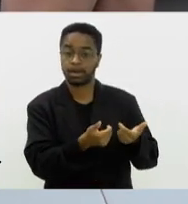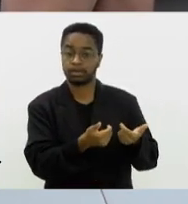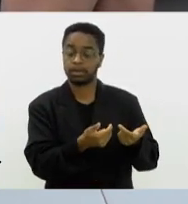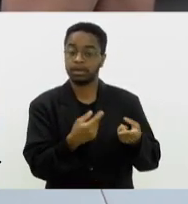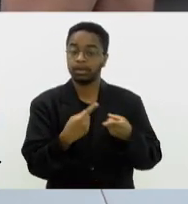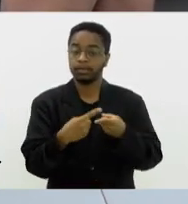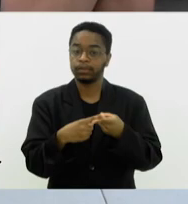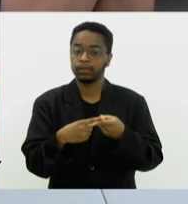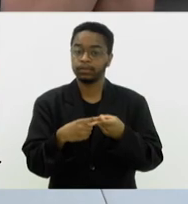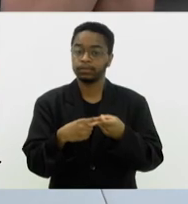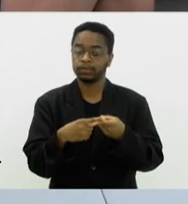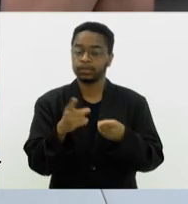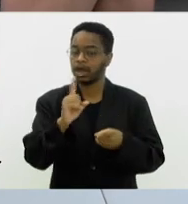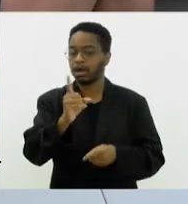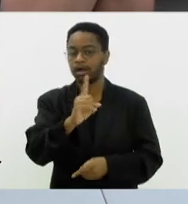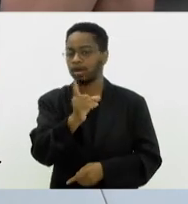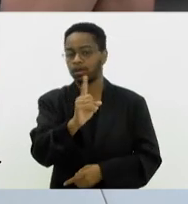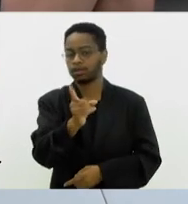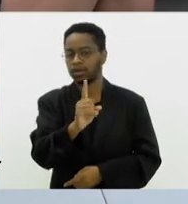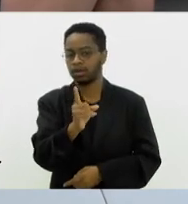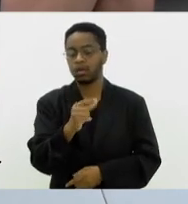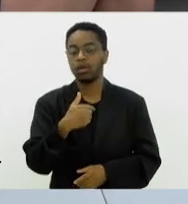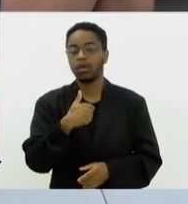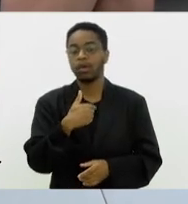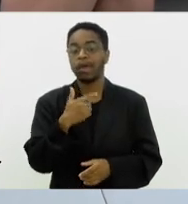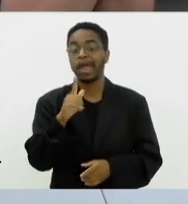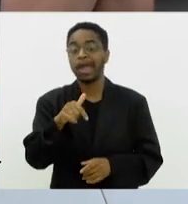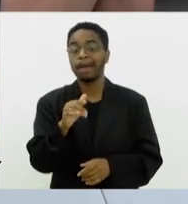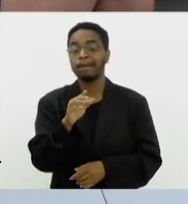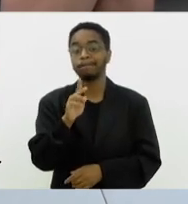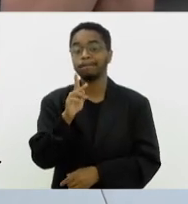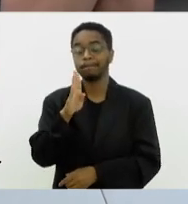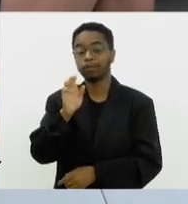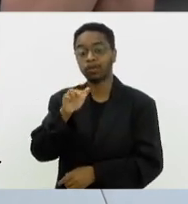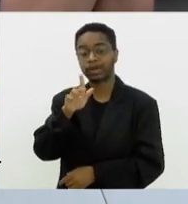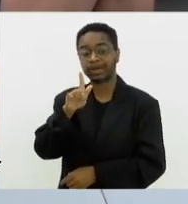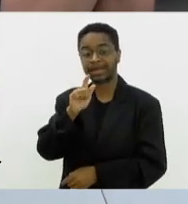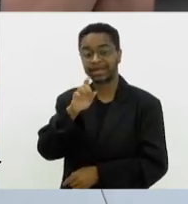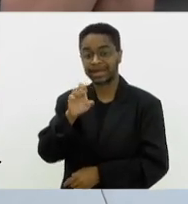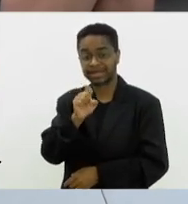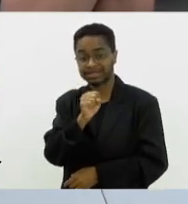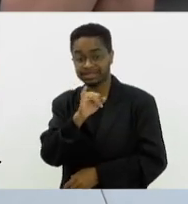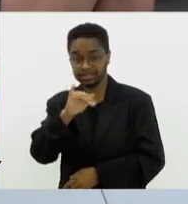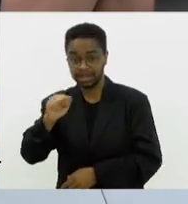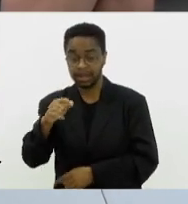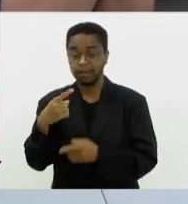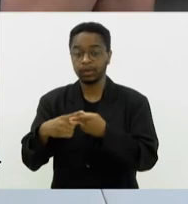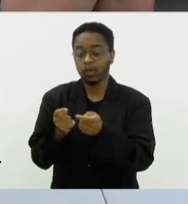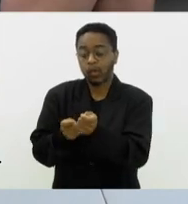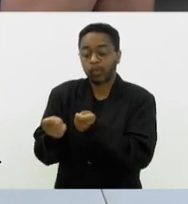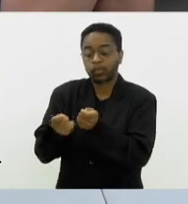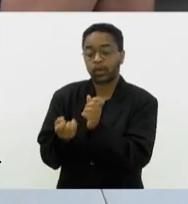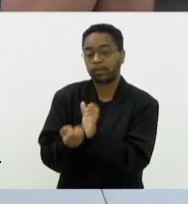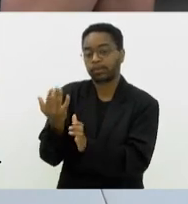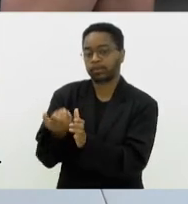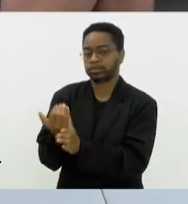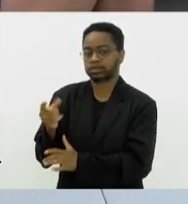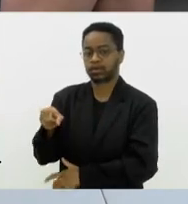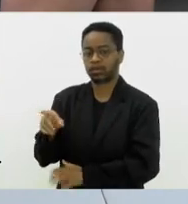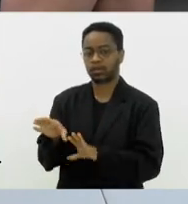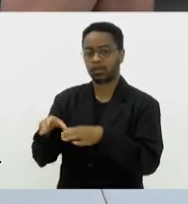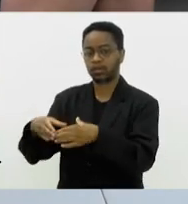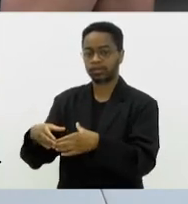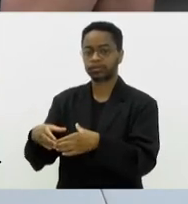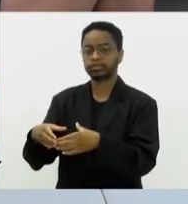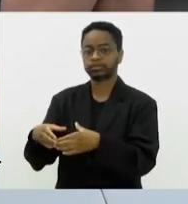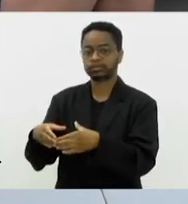conceito... pró-capitalismo. Não, na burguesia, no sentido filosófico conceitual. Tá certo. Donos certo. Da produção. A burguesia é quem mantém